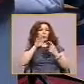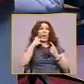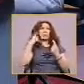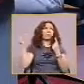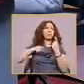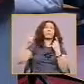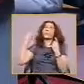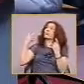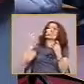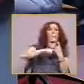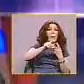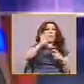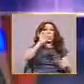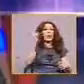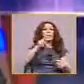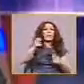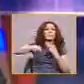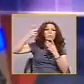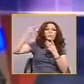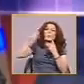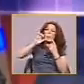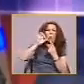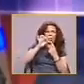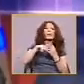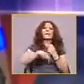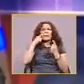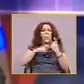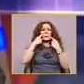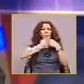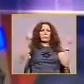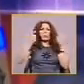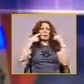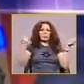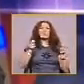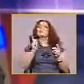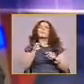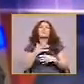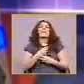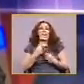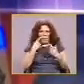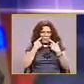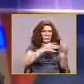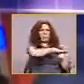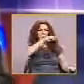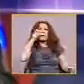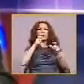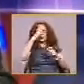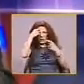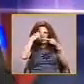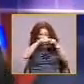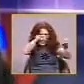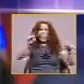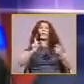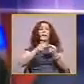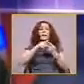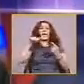vai na 8ª edição, podem contribuir exatamente para que as pessoas saibam o que é que os gays, lésbicas,